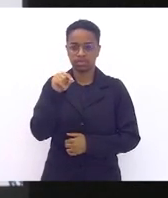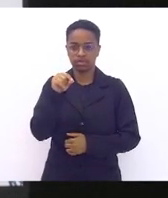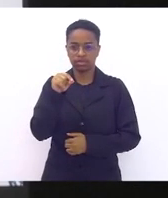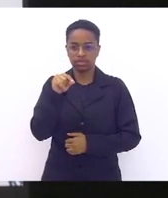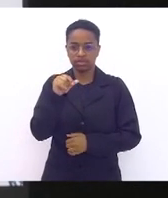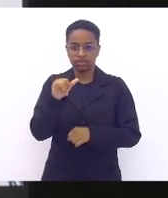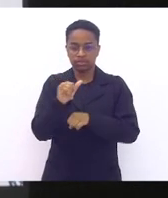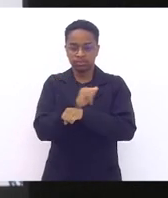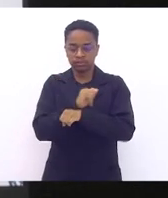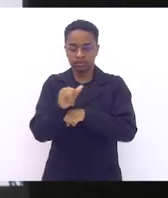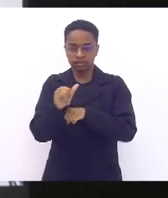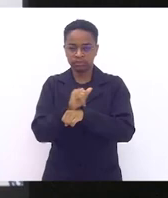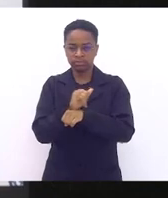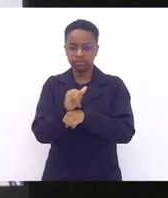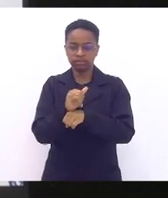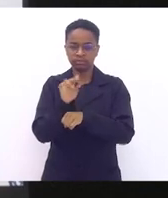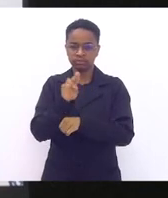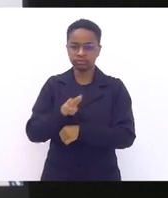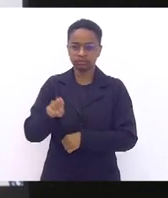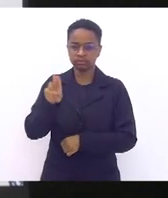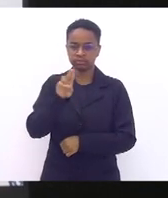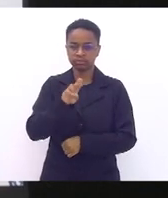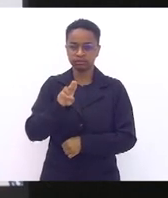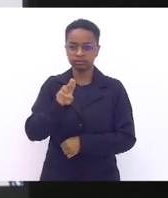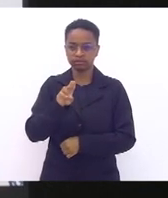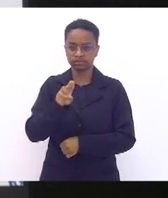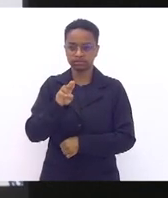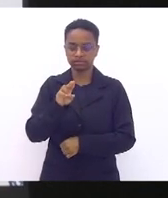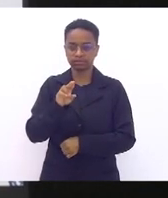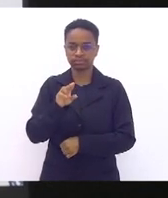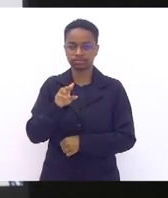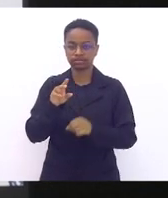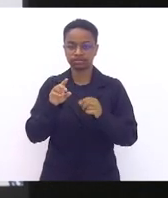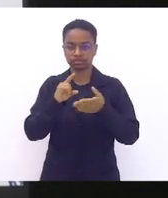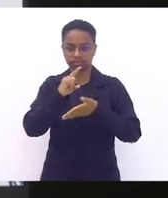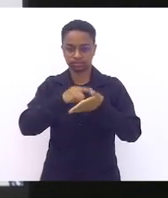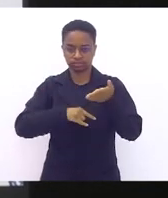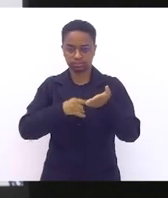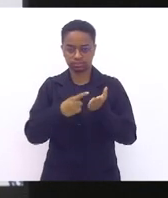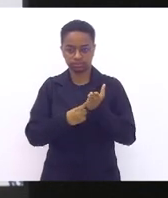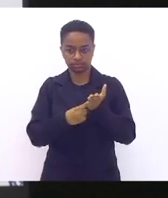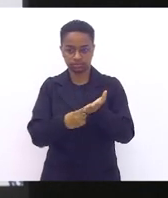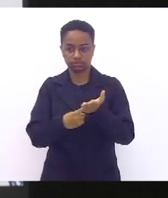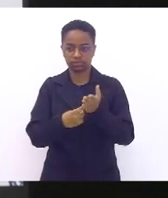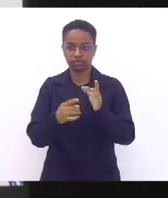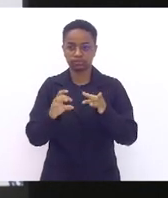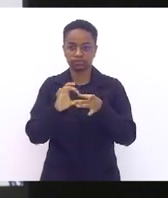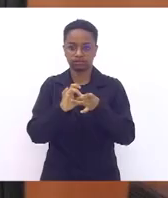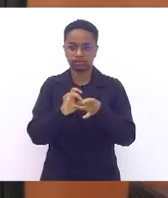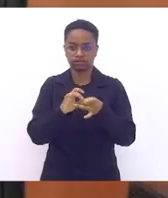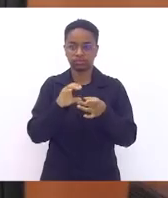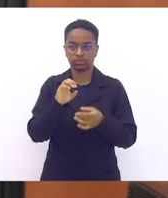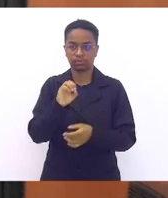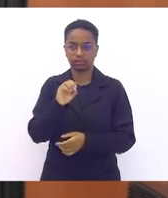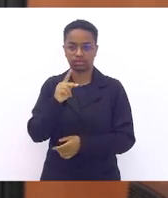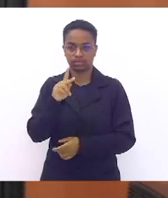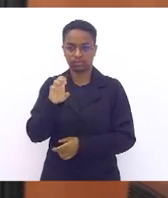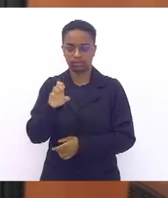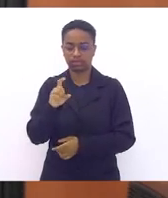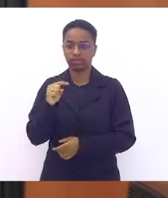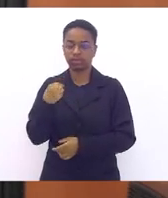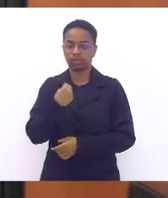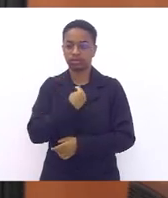uma estratégia de utilizar um termo de cooperação com a OPA, já era uma experiência que o Ministério já vinha desenvolvendo. Nós já tínhamos